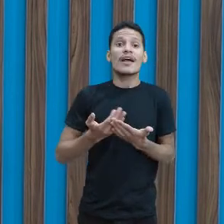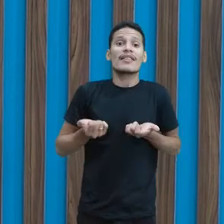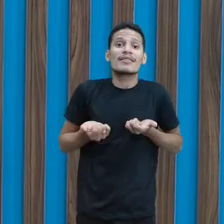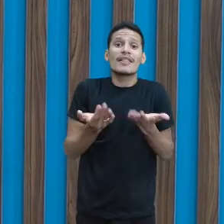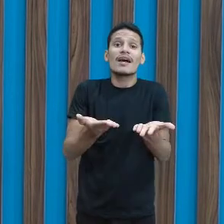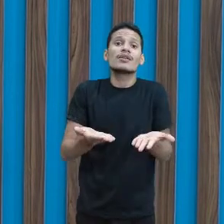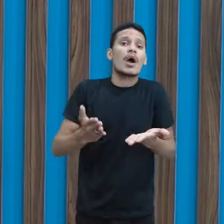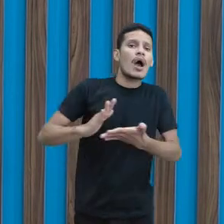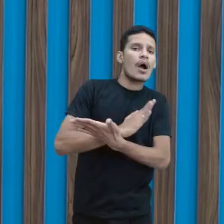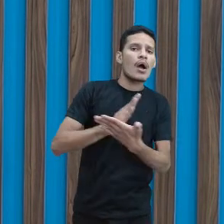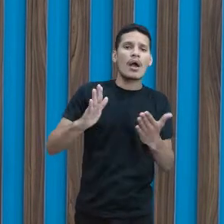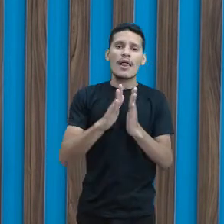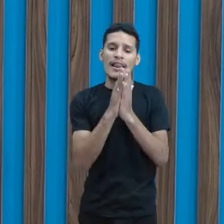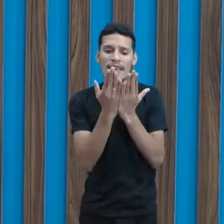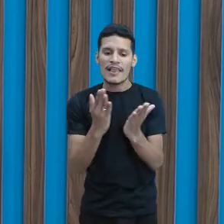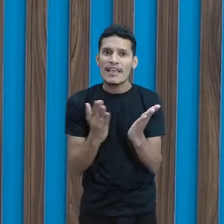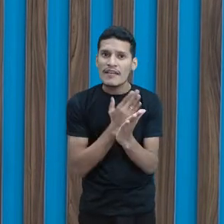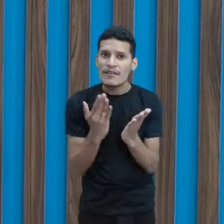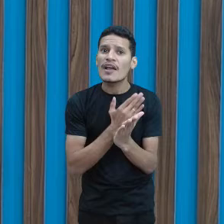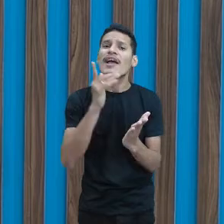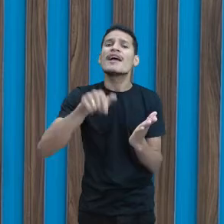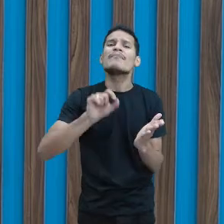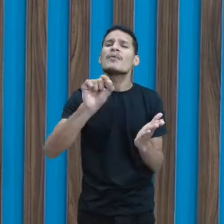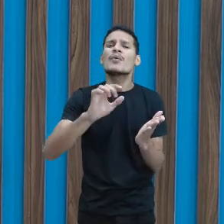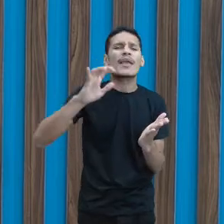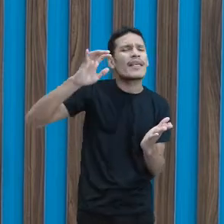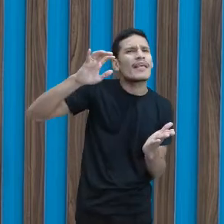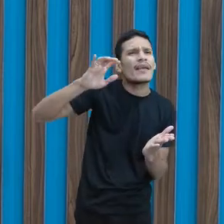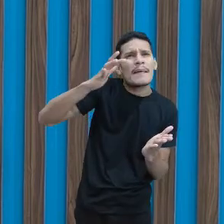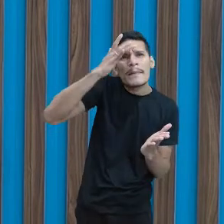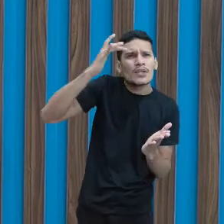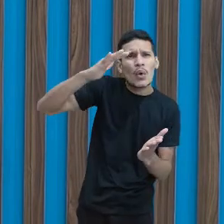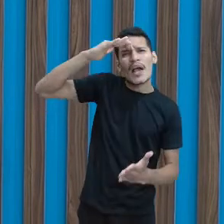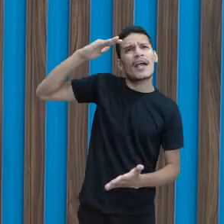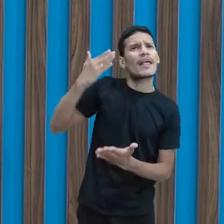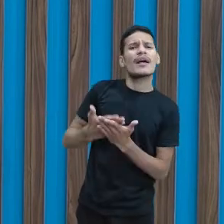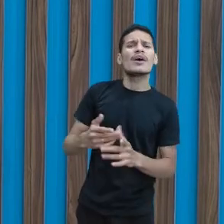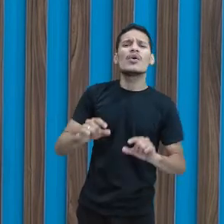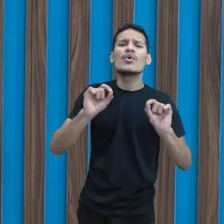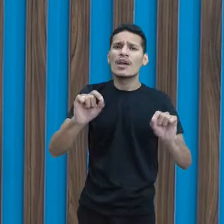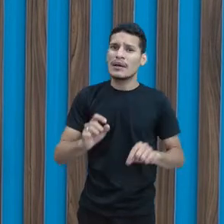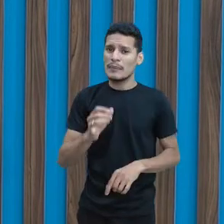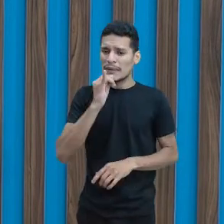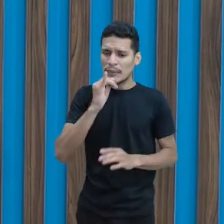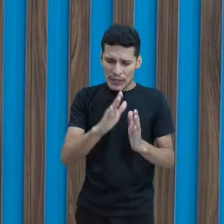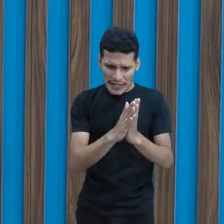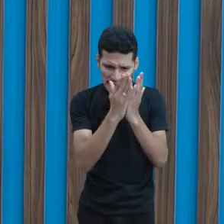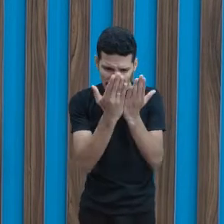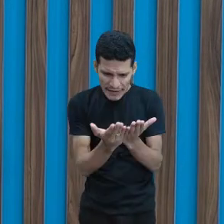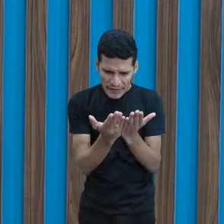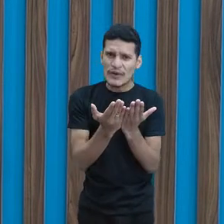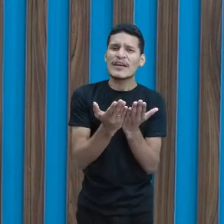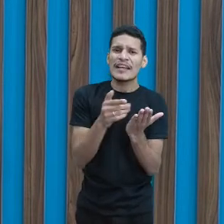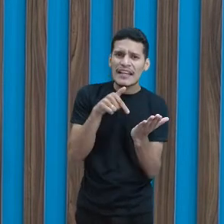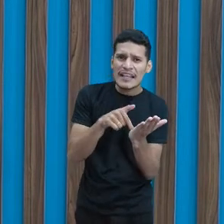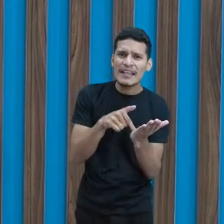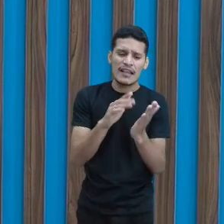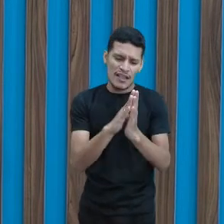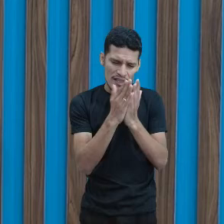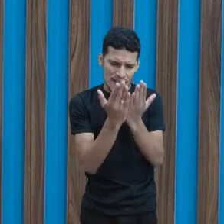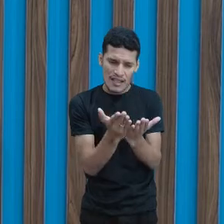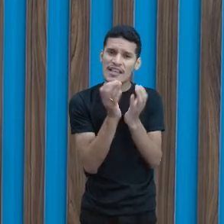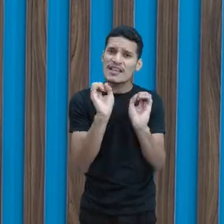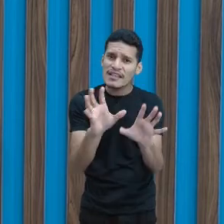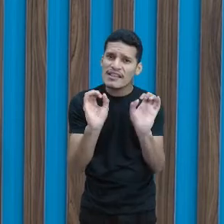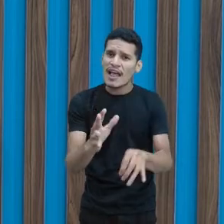alguns livros, não era, professor? Que, teoricamente, esses livros, eles iriam ensinar